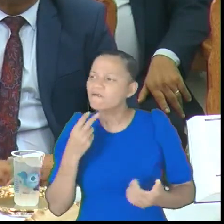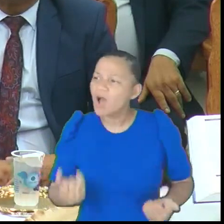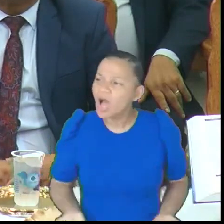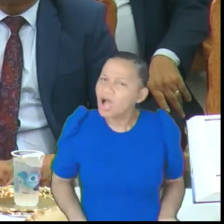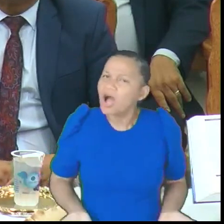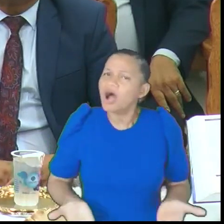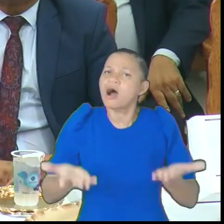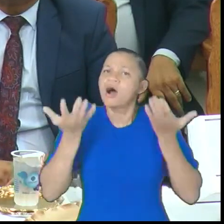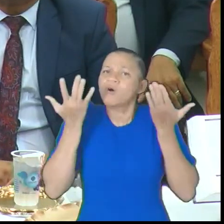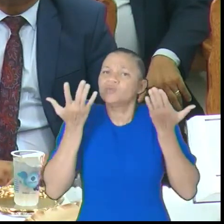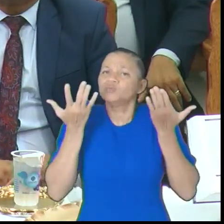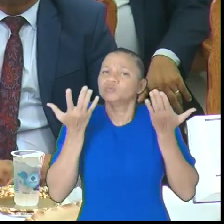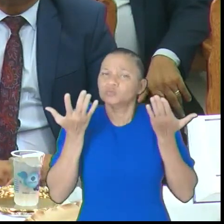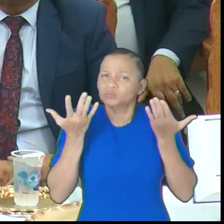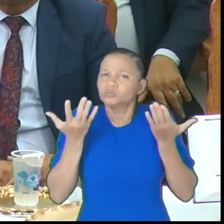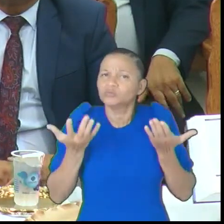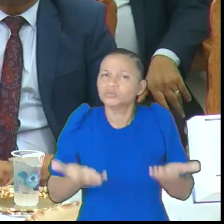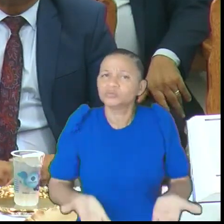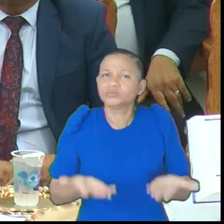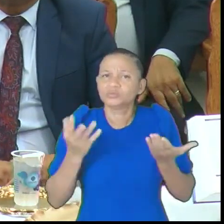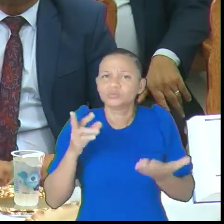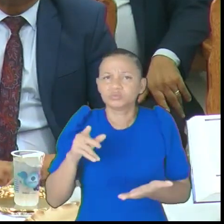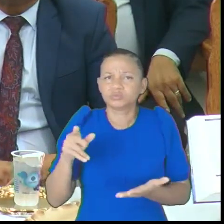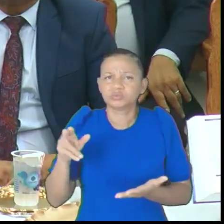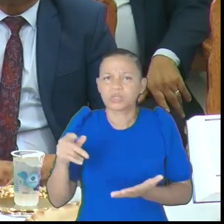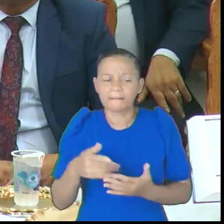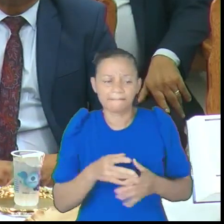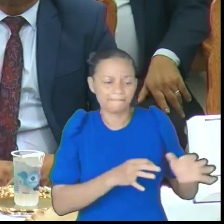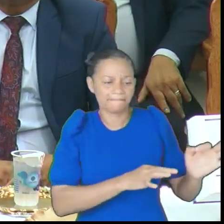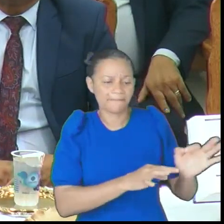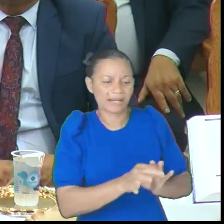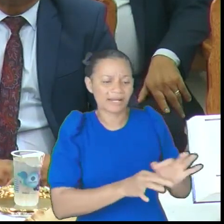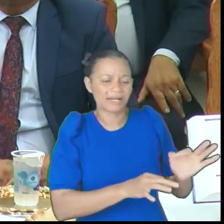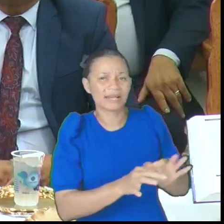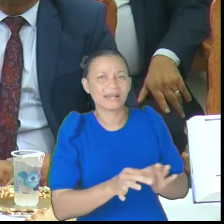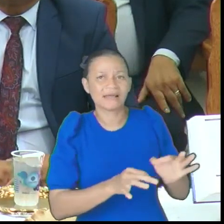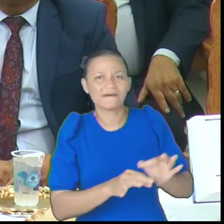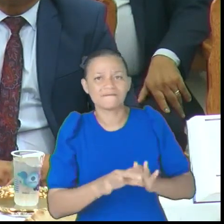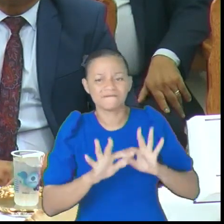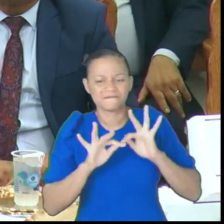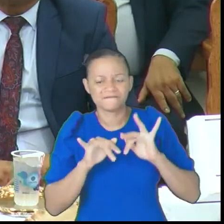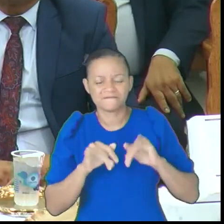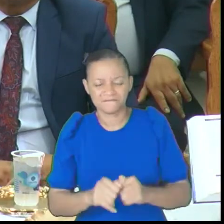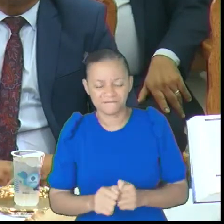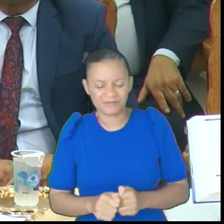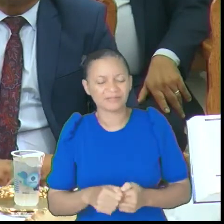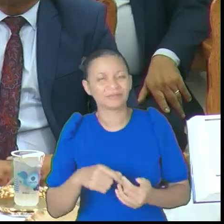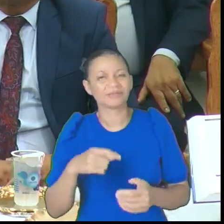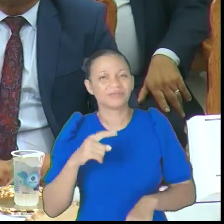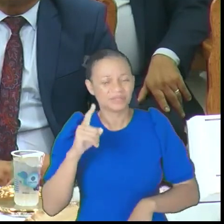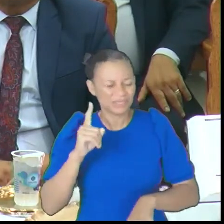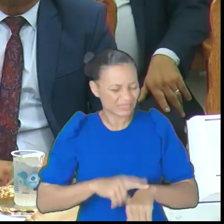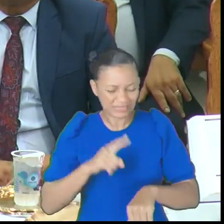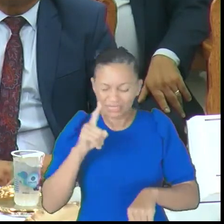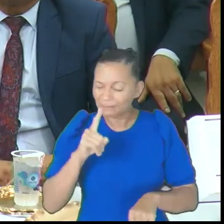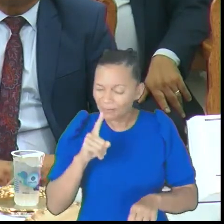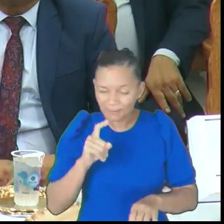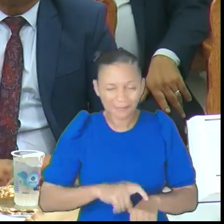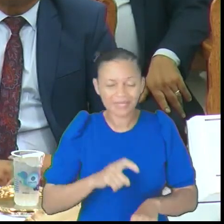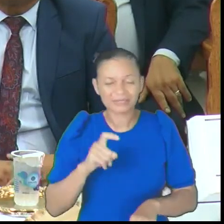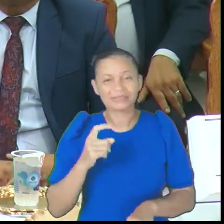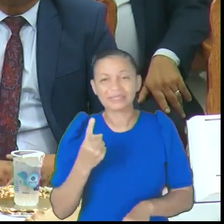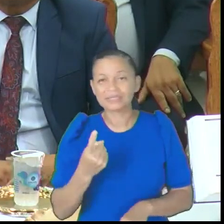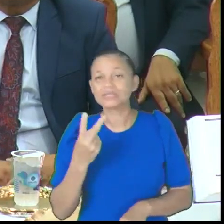4 versículos, enquanto o nosso irmão já prepara ali para a gente concluir essa mensagem no 3. Toda a igreja lendo bem